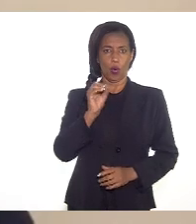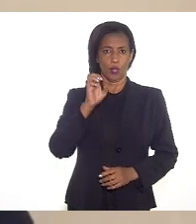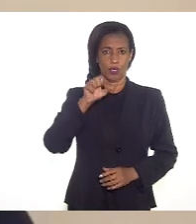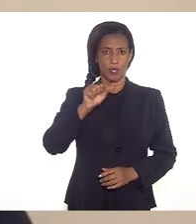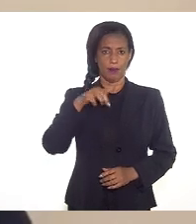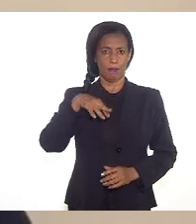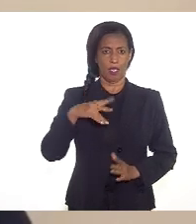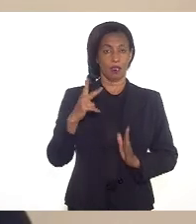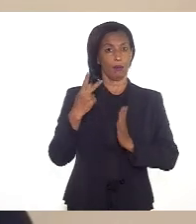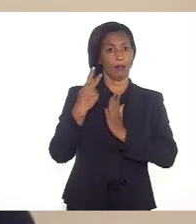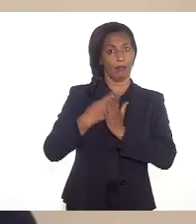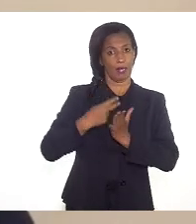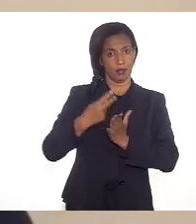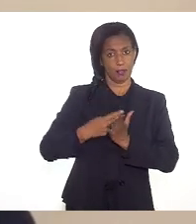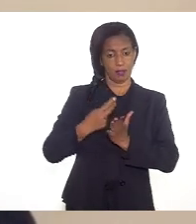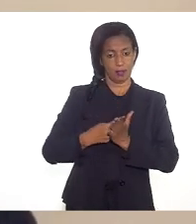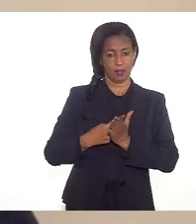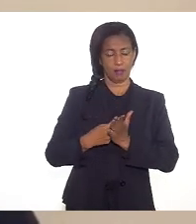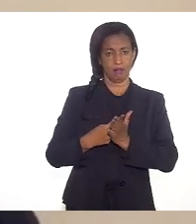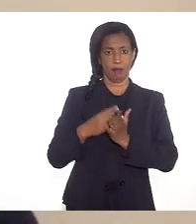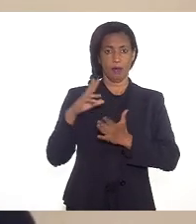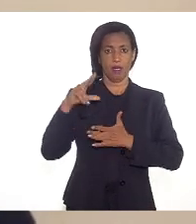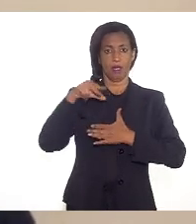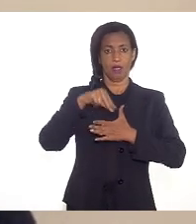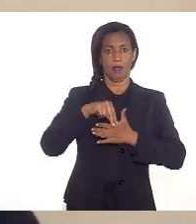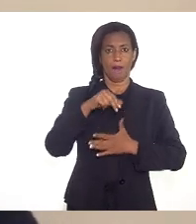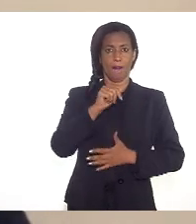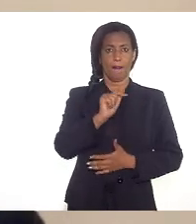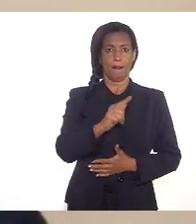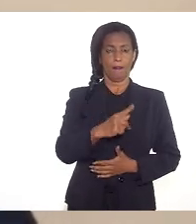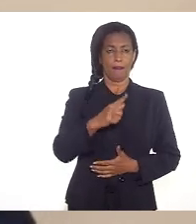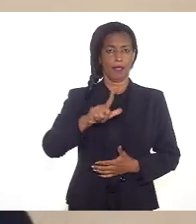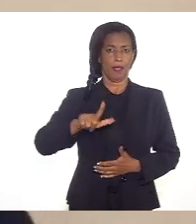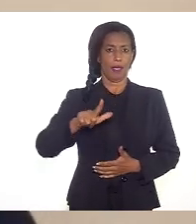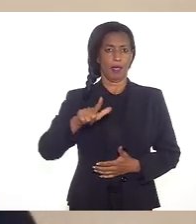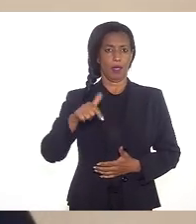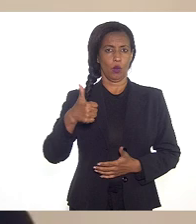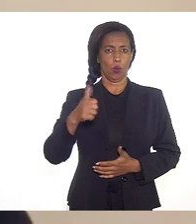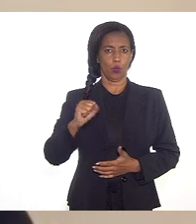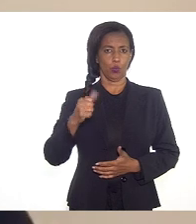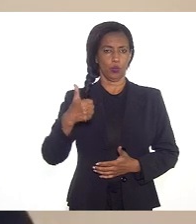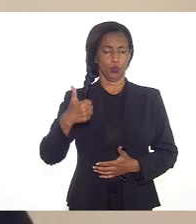O parecer é pela anexação ao PL 1281 de 19.